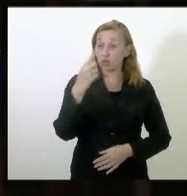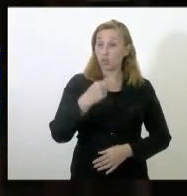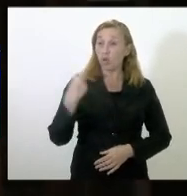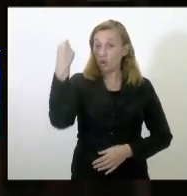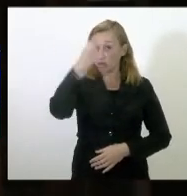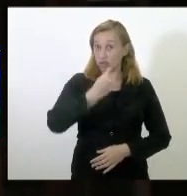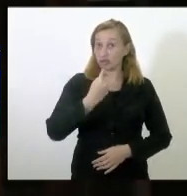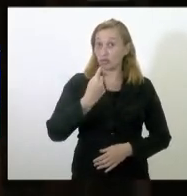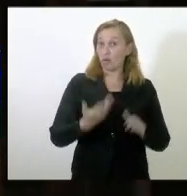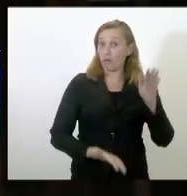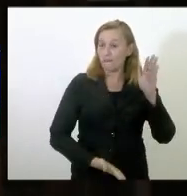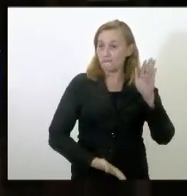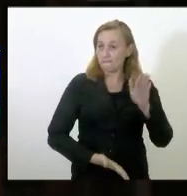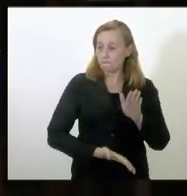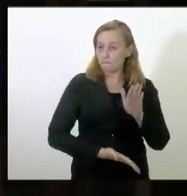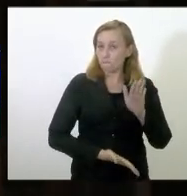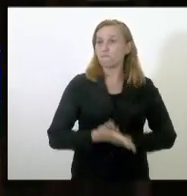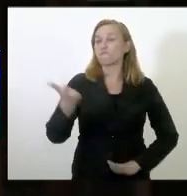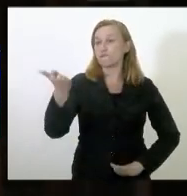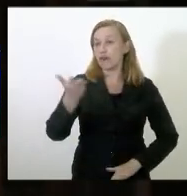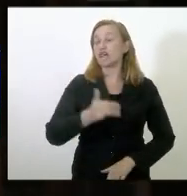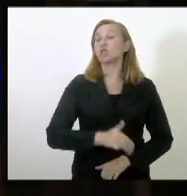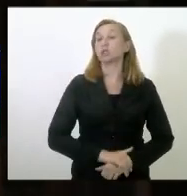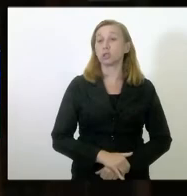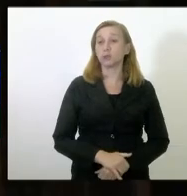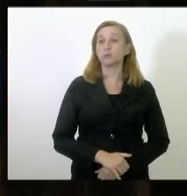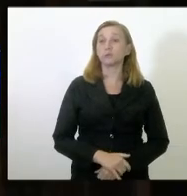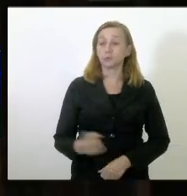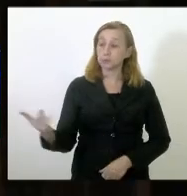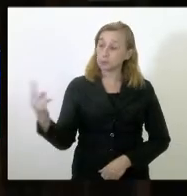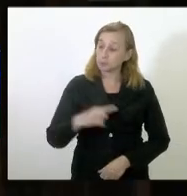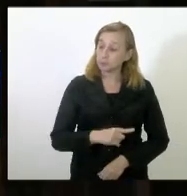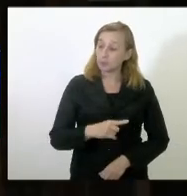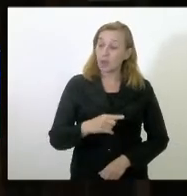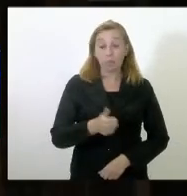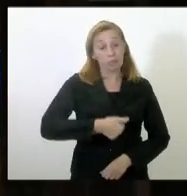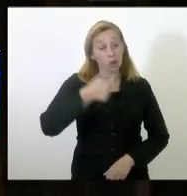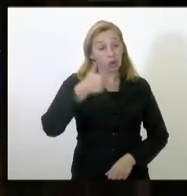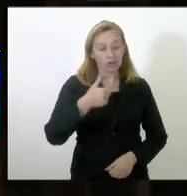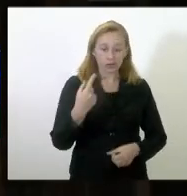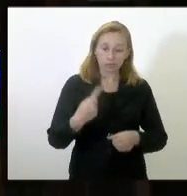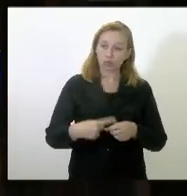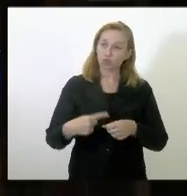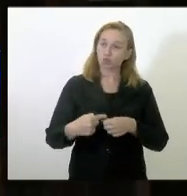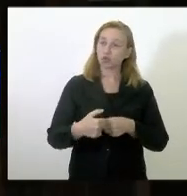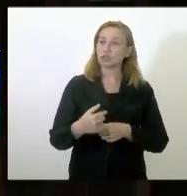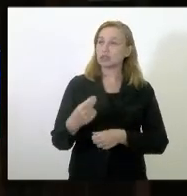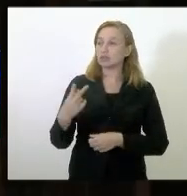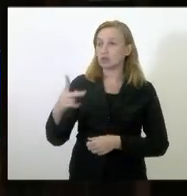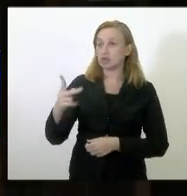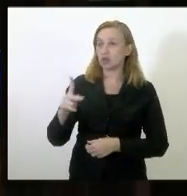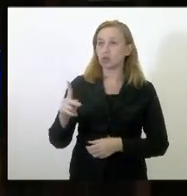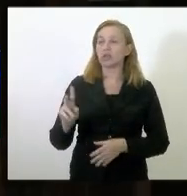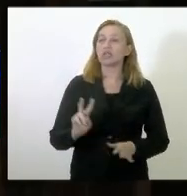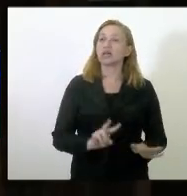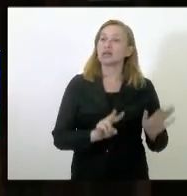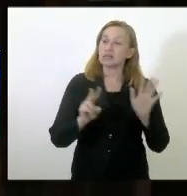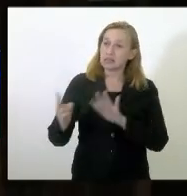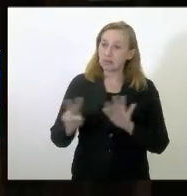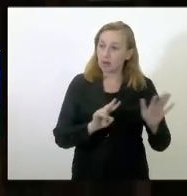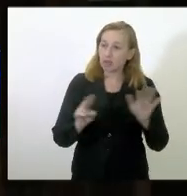viagem de lá aqui. Vieram buscar melhorias para os seus municípios. Toda semana eles estão